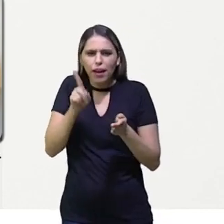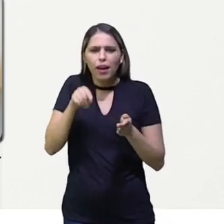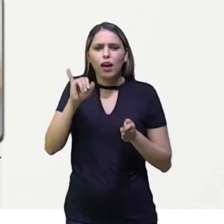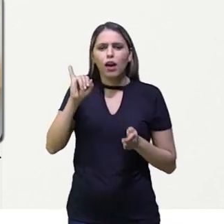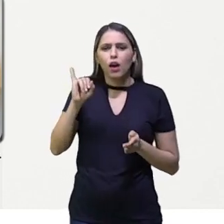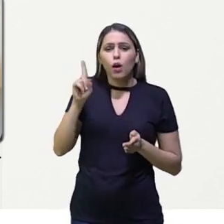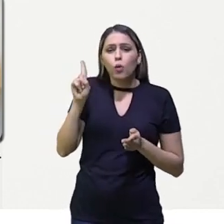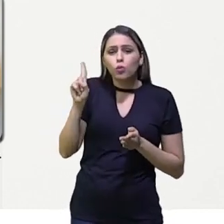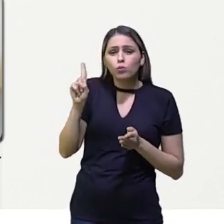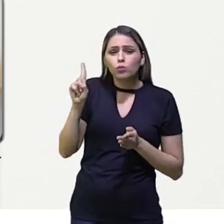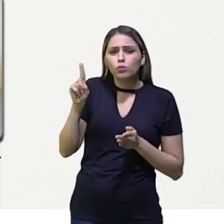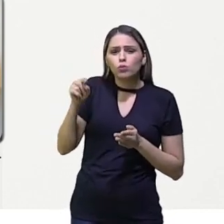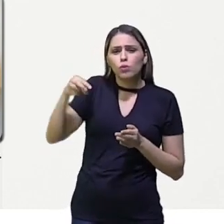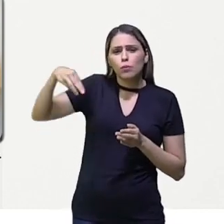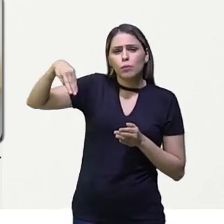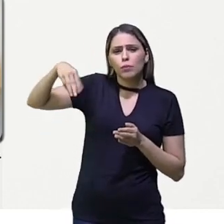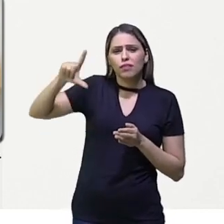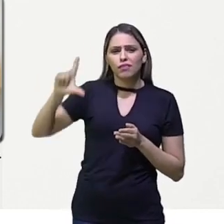1 milímetro.